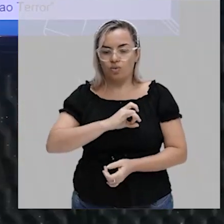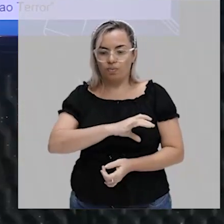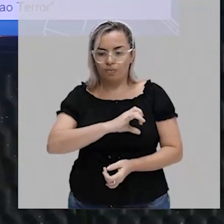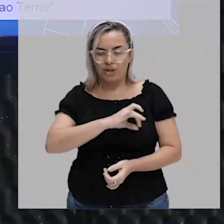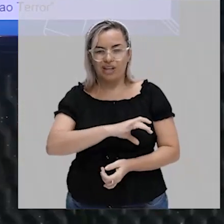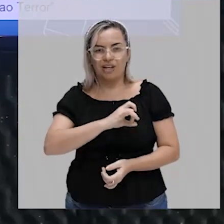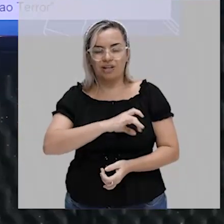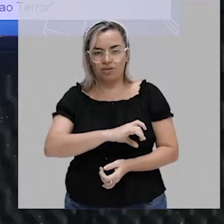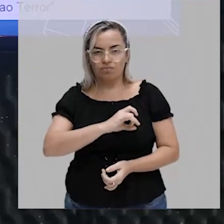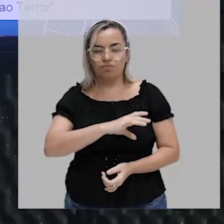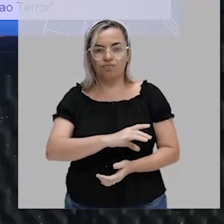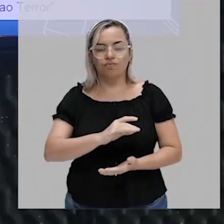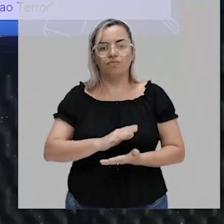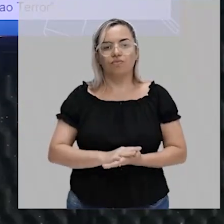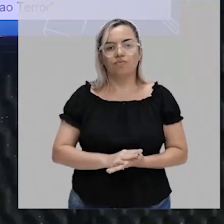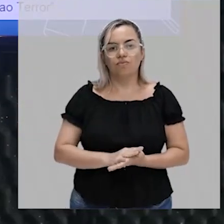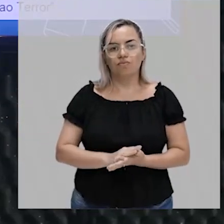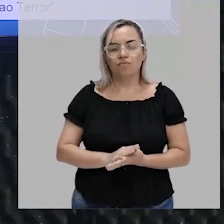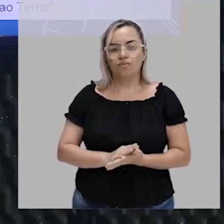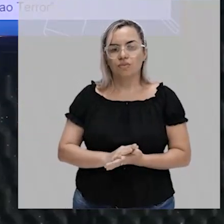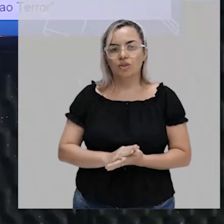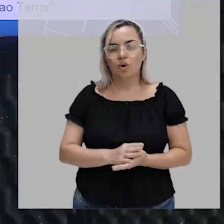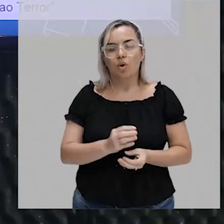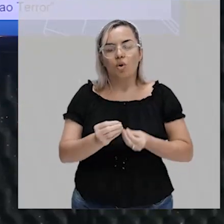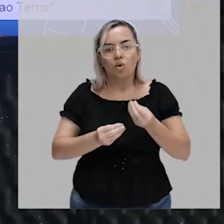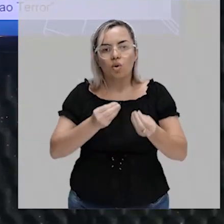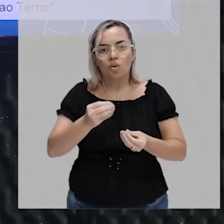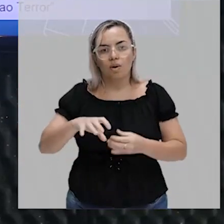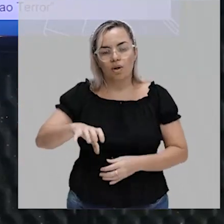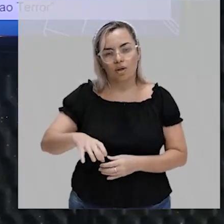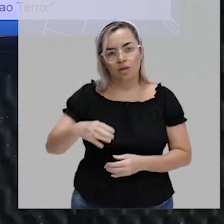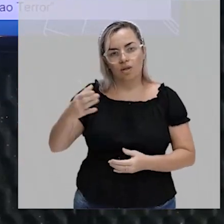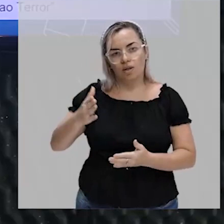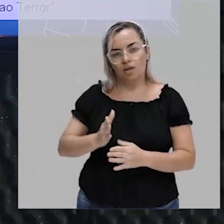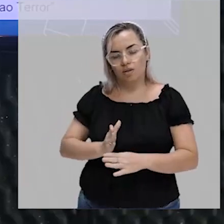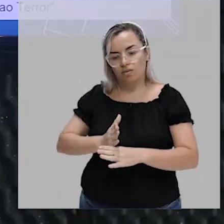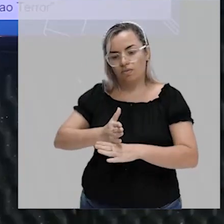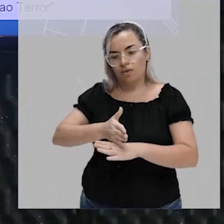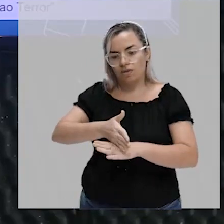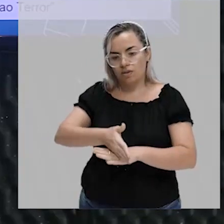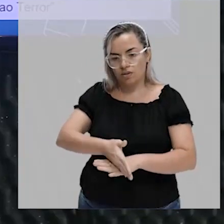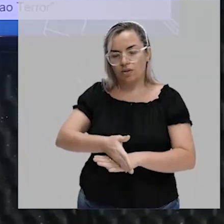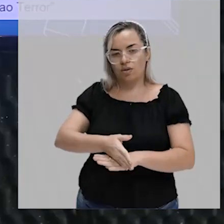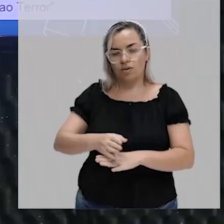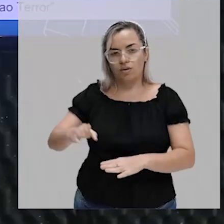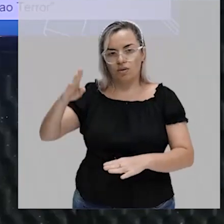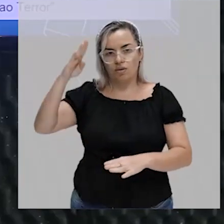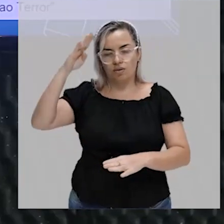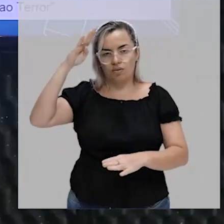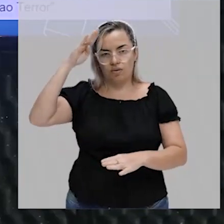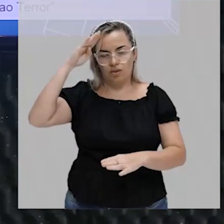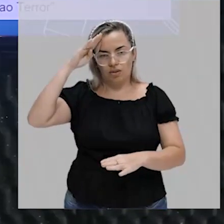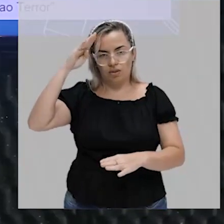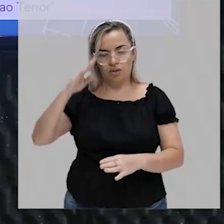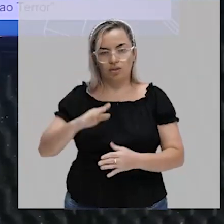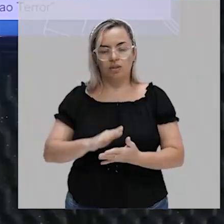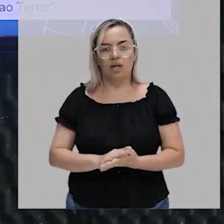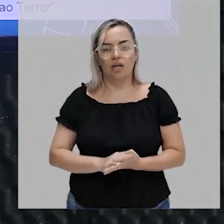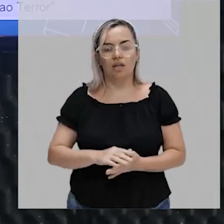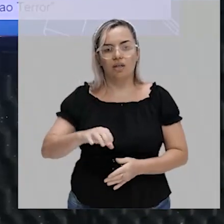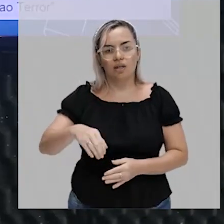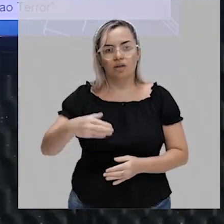foi diretamente a intervenção militar no Afeganistão, tá certo? Eu falo intervenção por quê? Porque